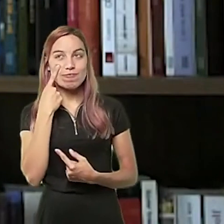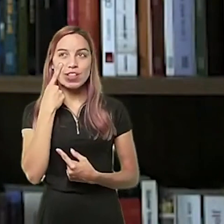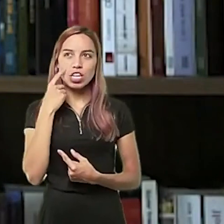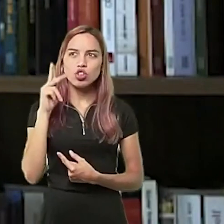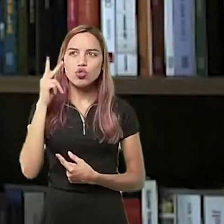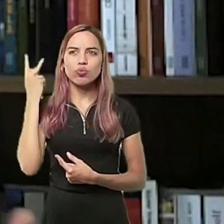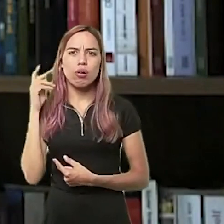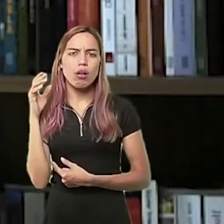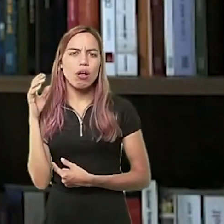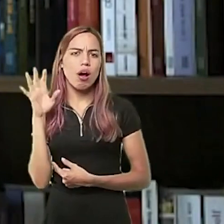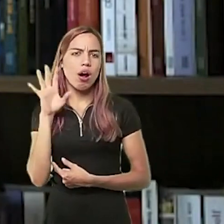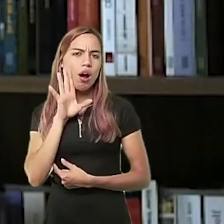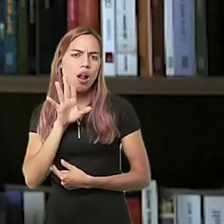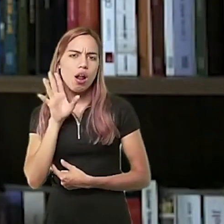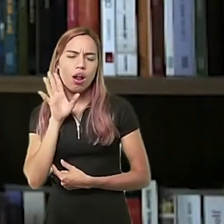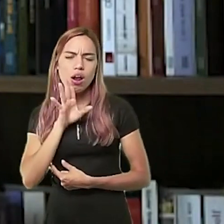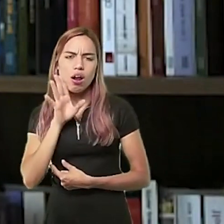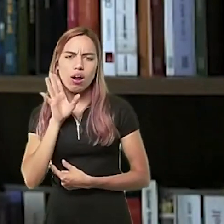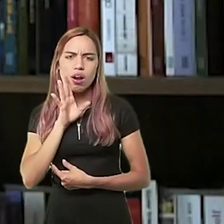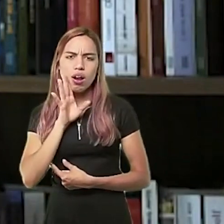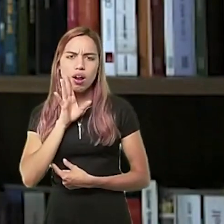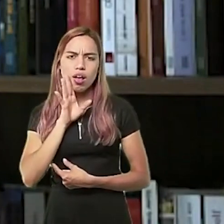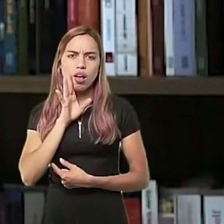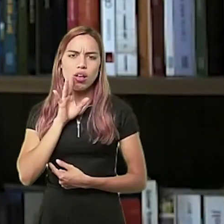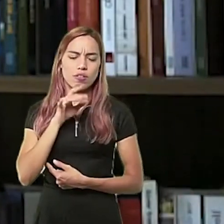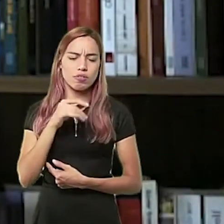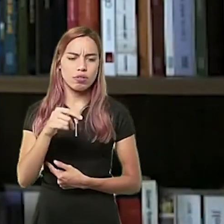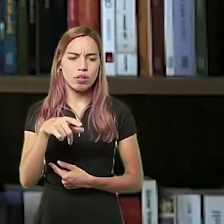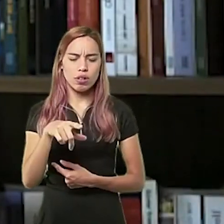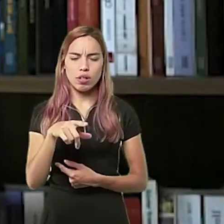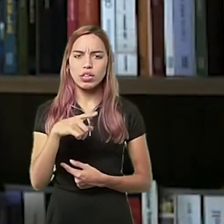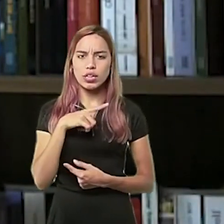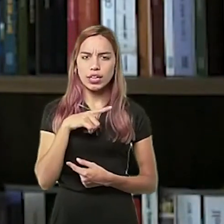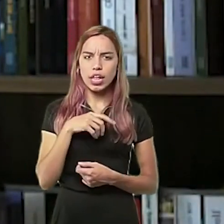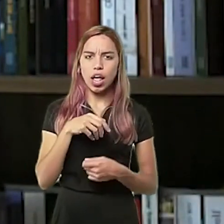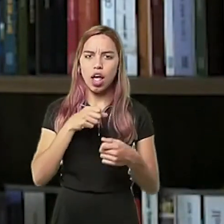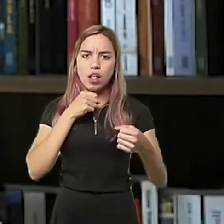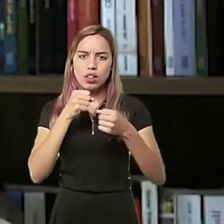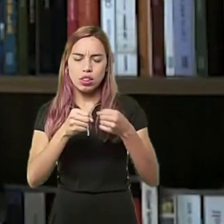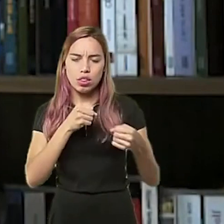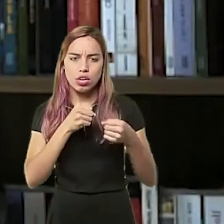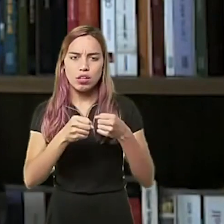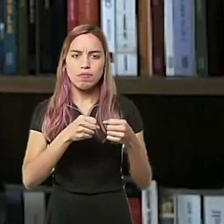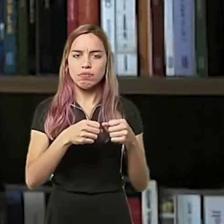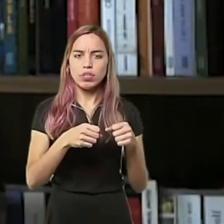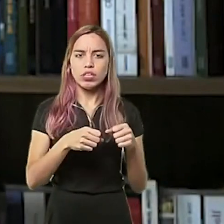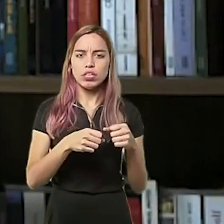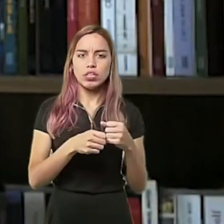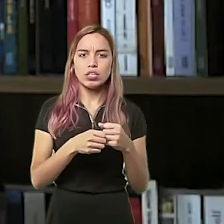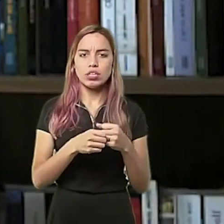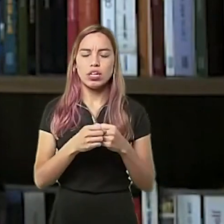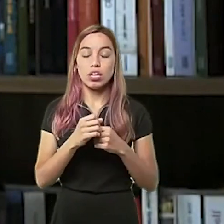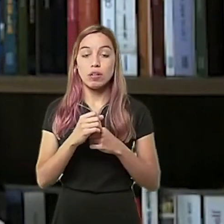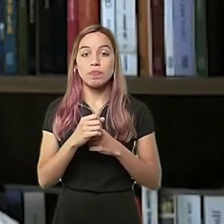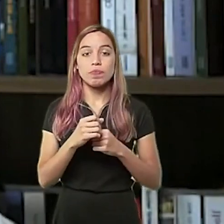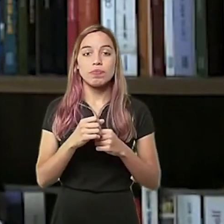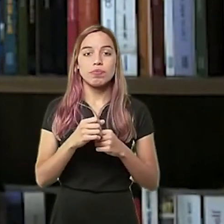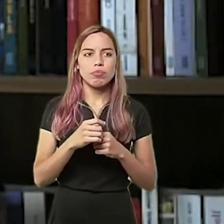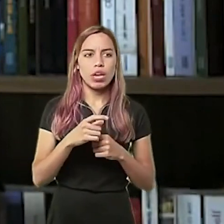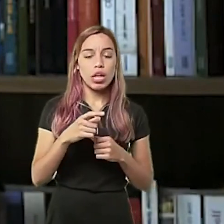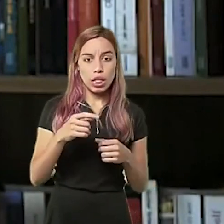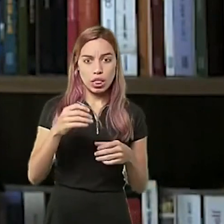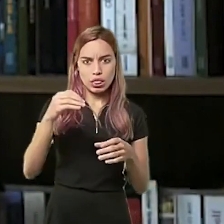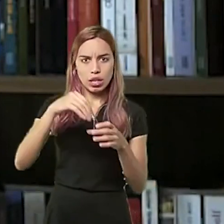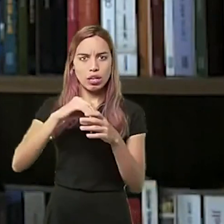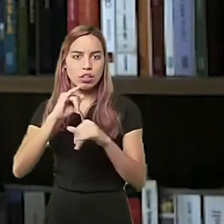documentários, entrevistas que aparece o Bispo do Rosário. Hoje a internet, essa coisa que pode ser maravilhosa, né? Quando a